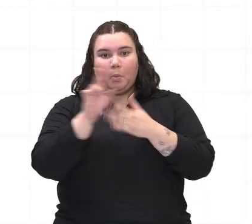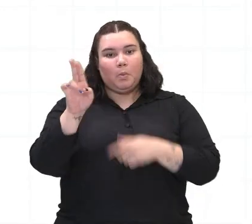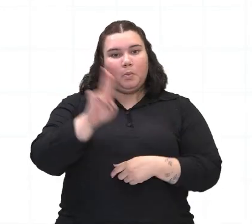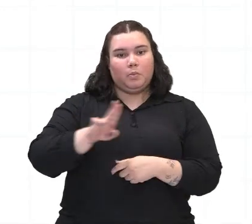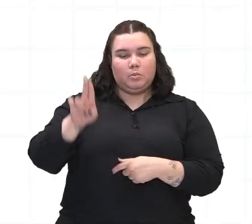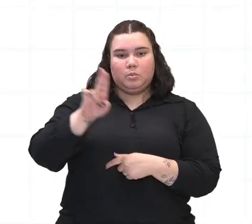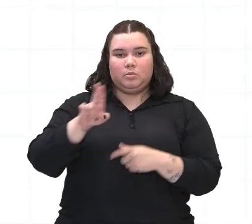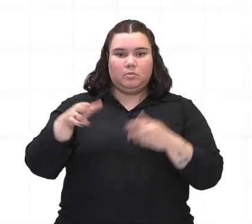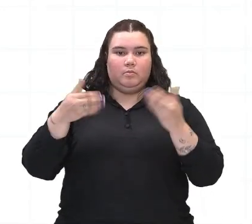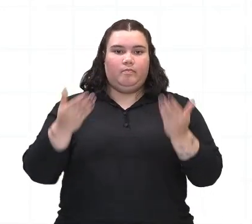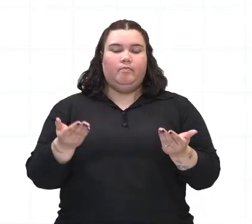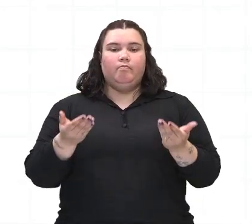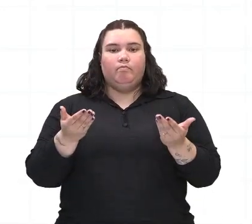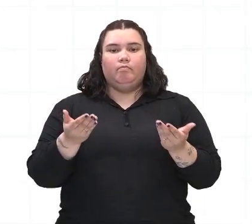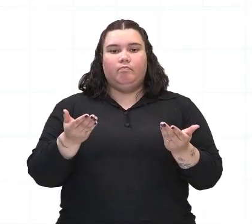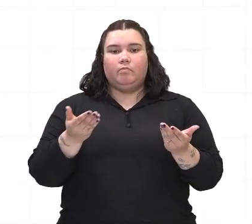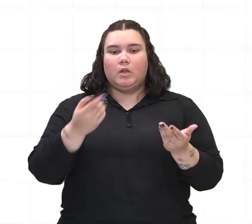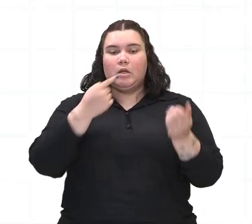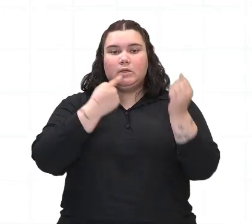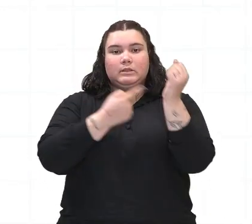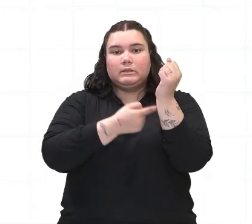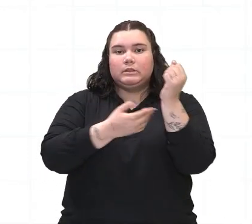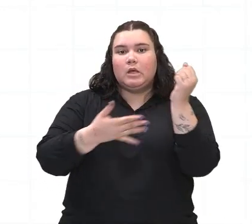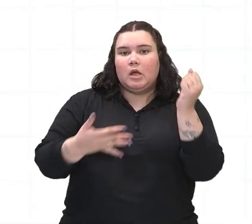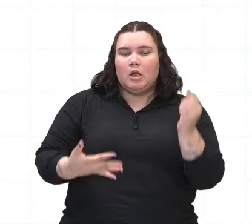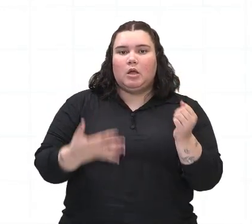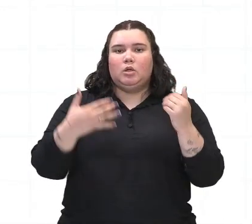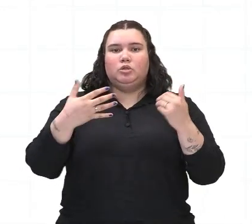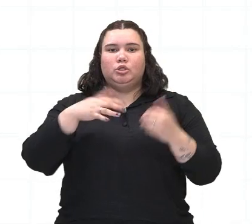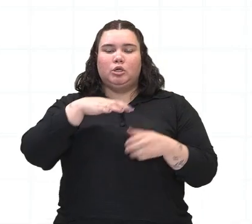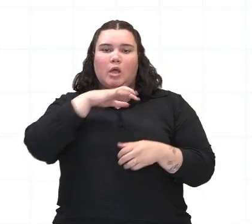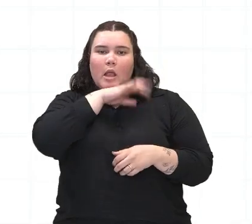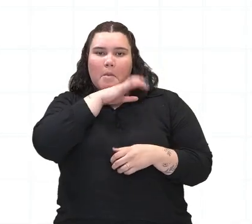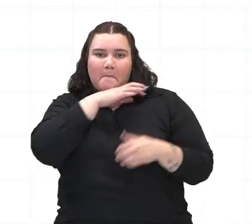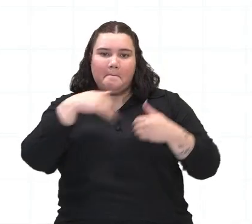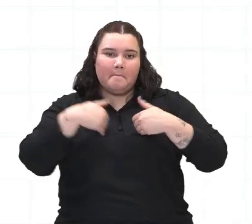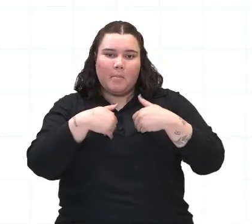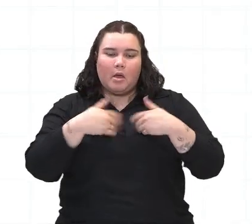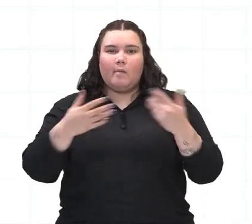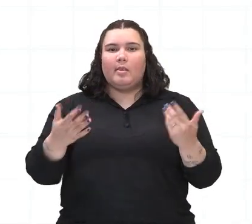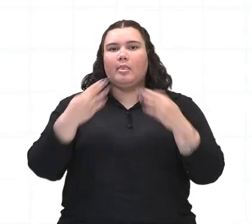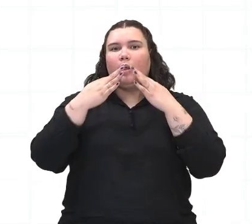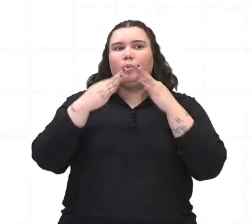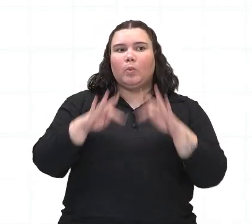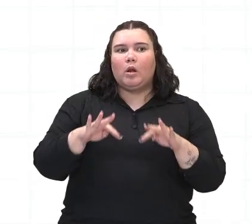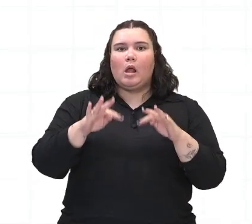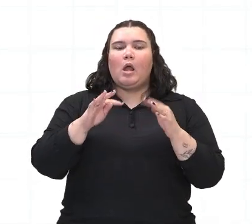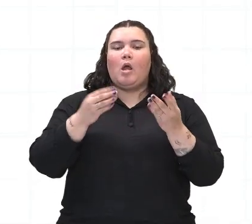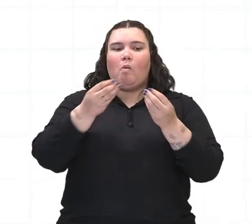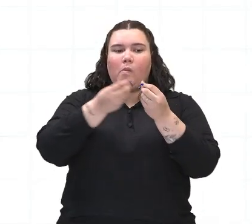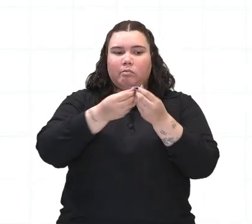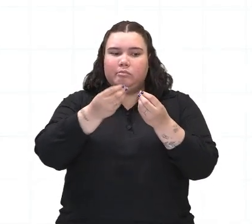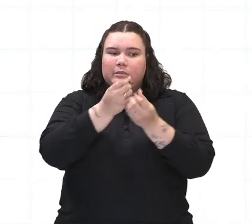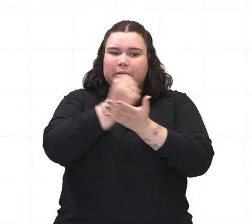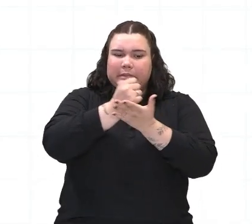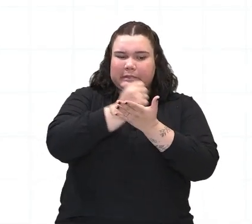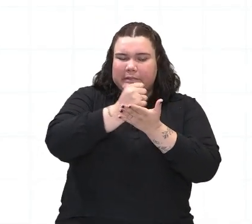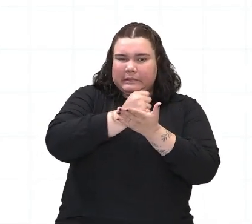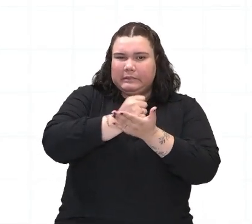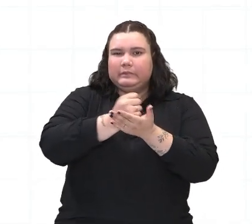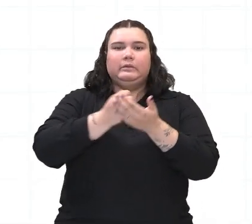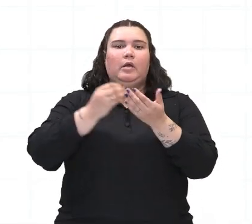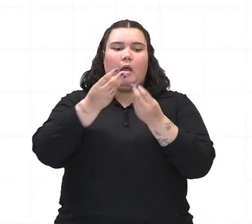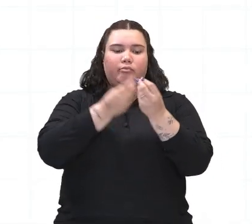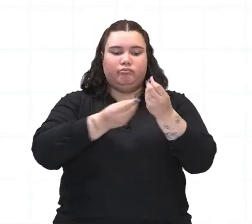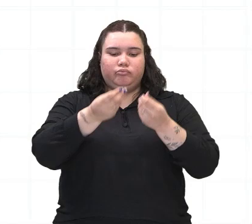eh eh sangue de animais né pigmentos naturais que eles encontravam na natureza para